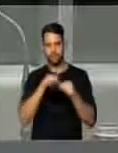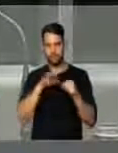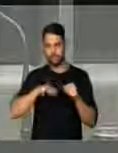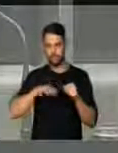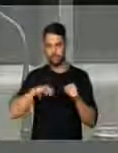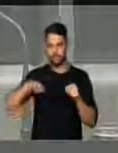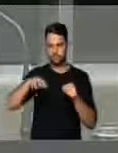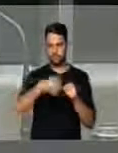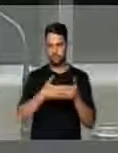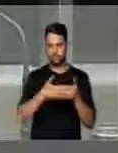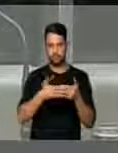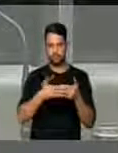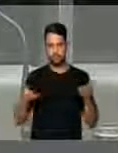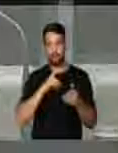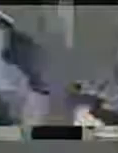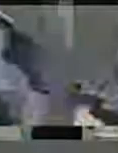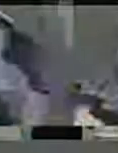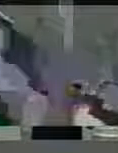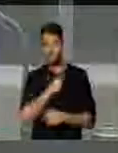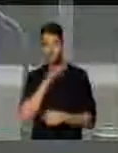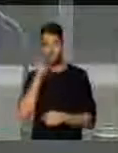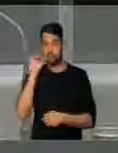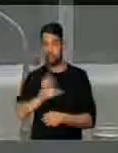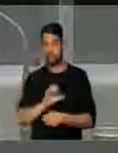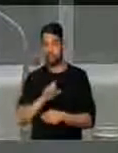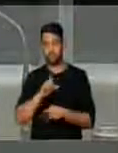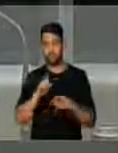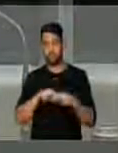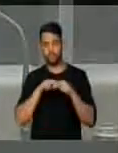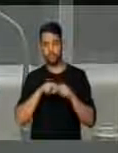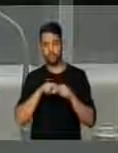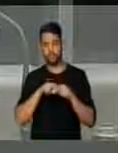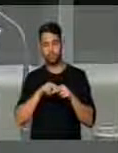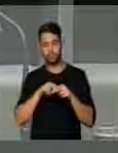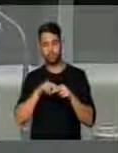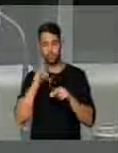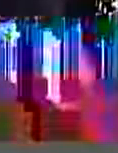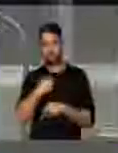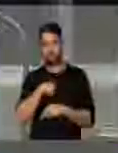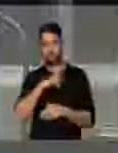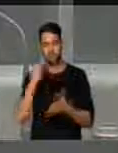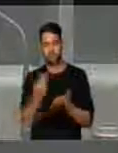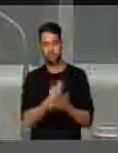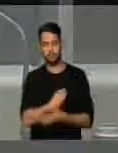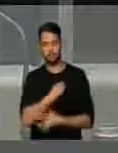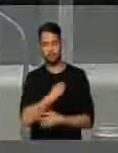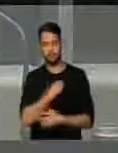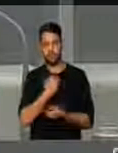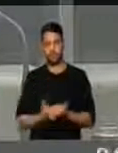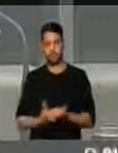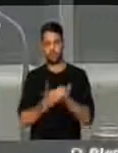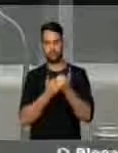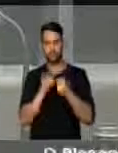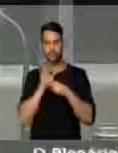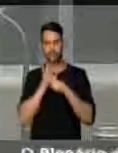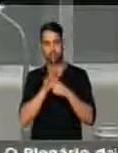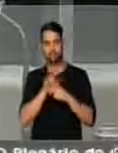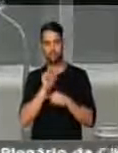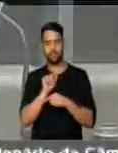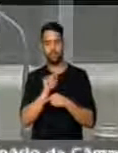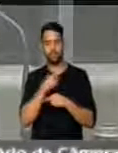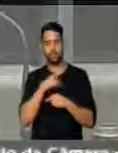espaços. Além disto, injusta, essa situação contribui